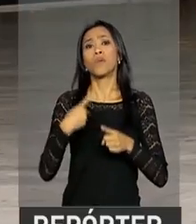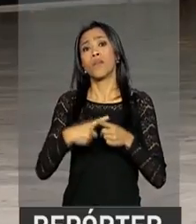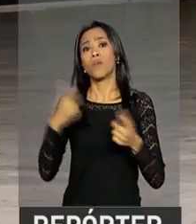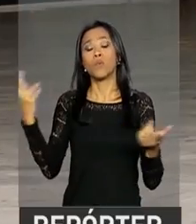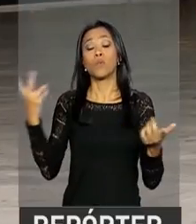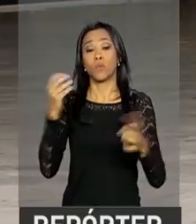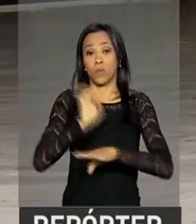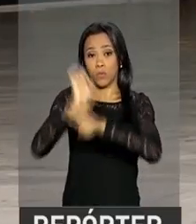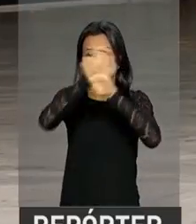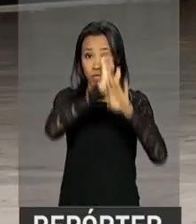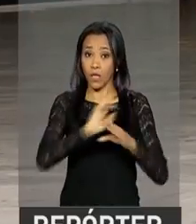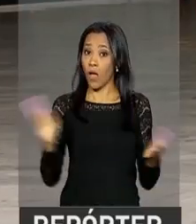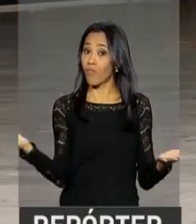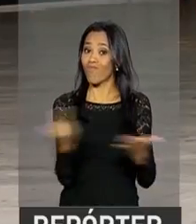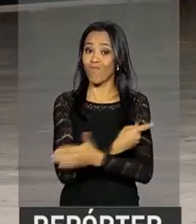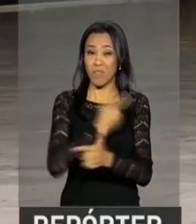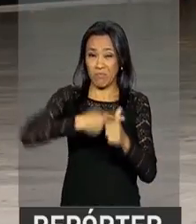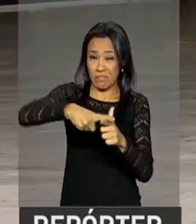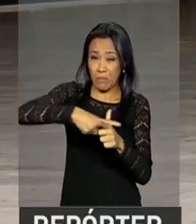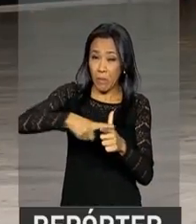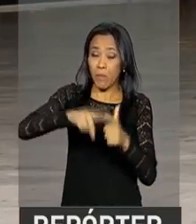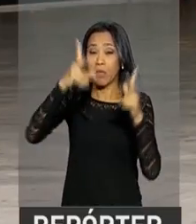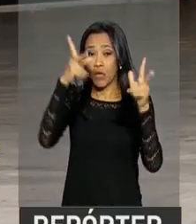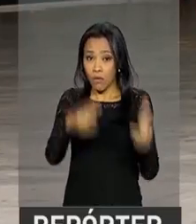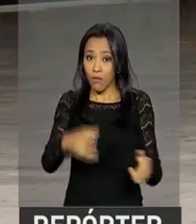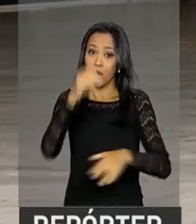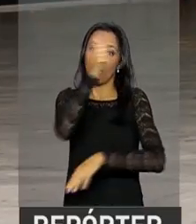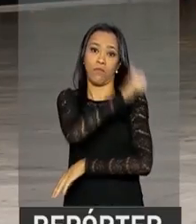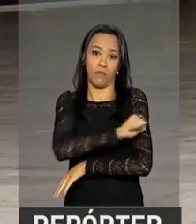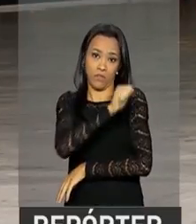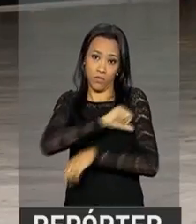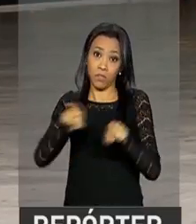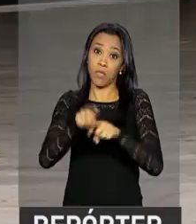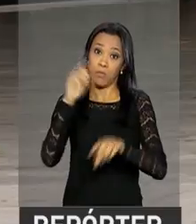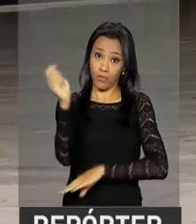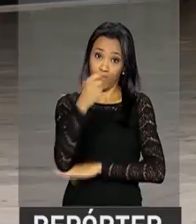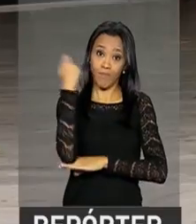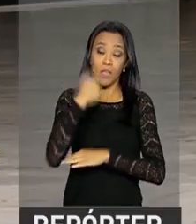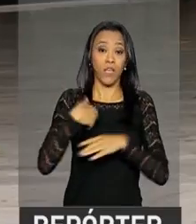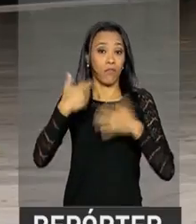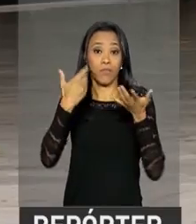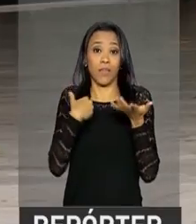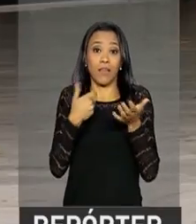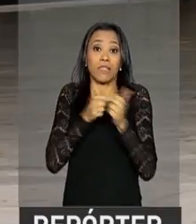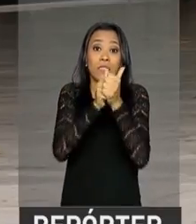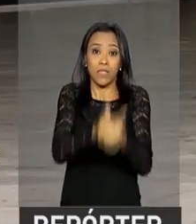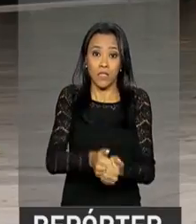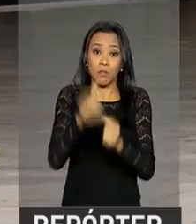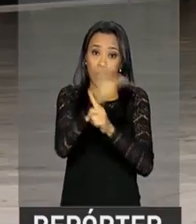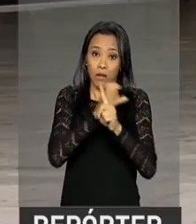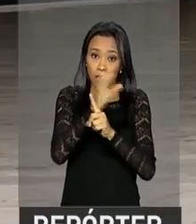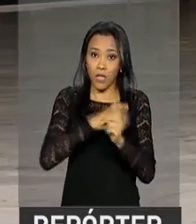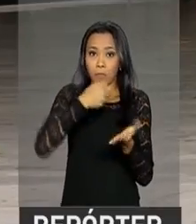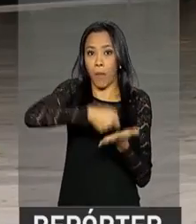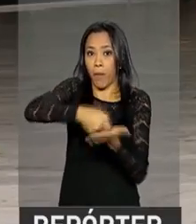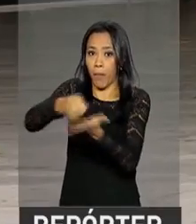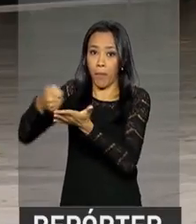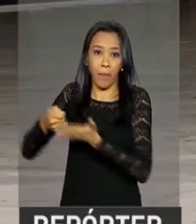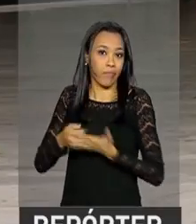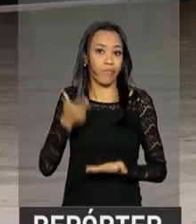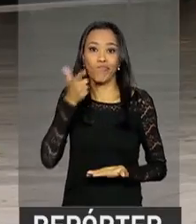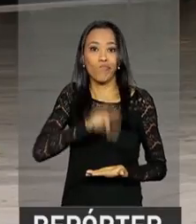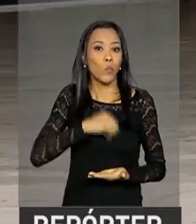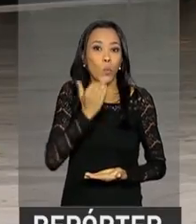crise financeira Como o Rio de Janeiro e o Rio Grande do Sul que tem dificuldade em Honrar pagamento de servidores e outros compromissos e já